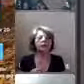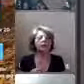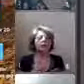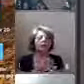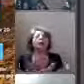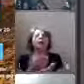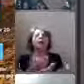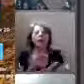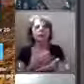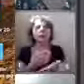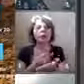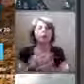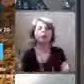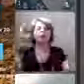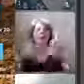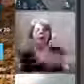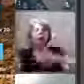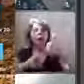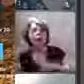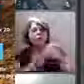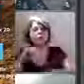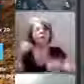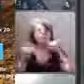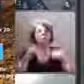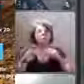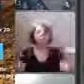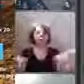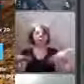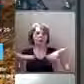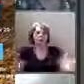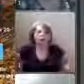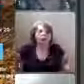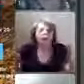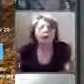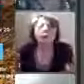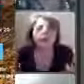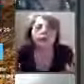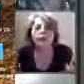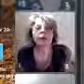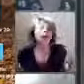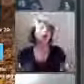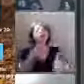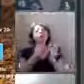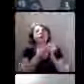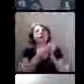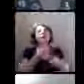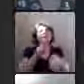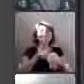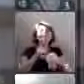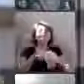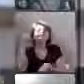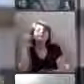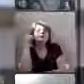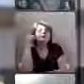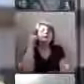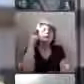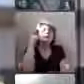parte da avaliação do trabalho agora. E eu fiquei aqui durante algum tempo